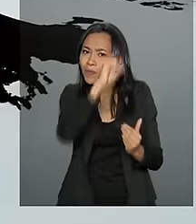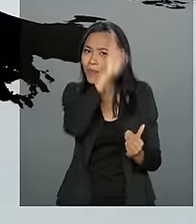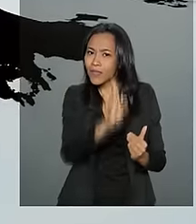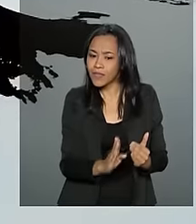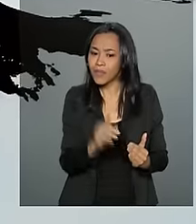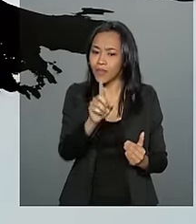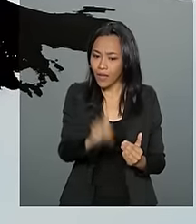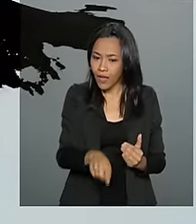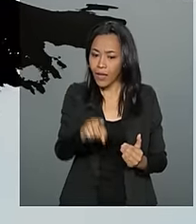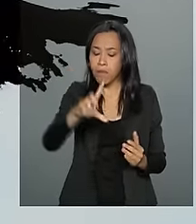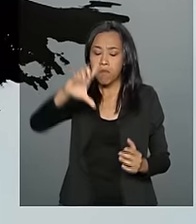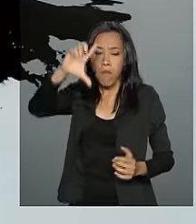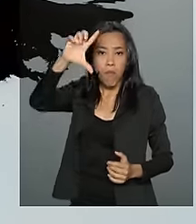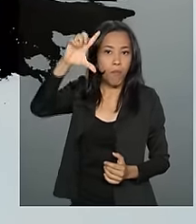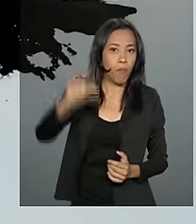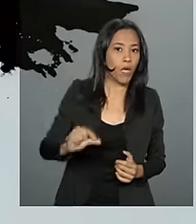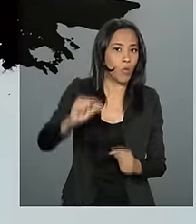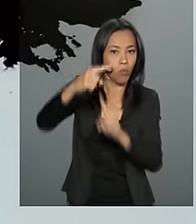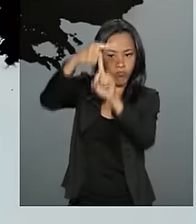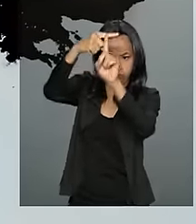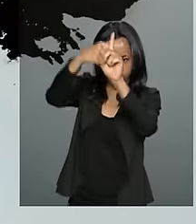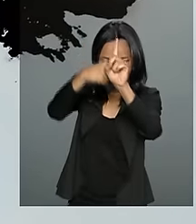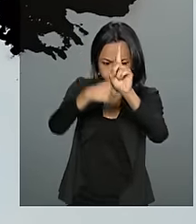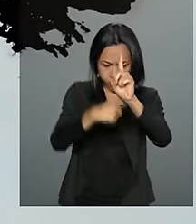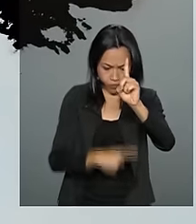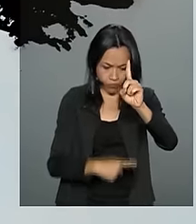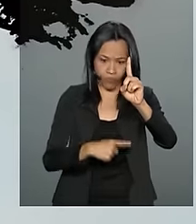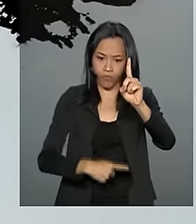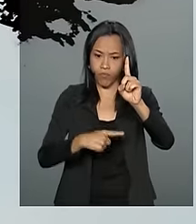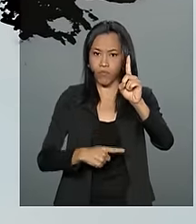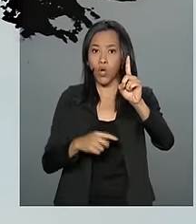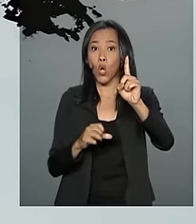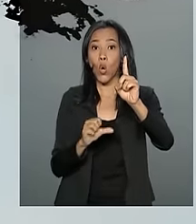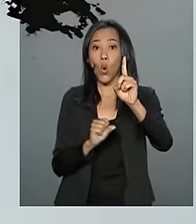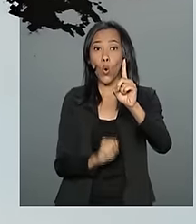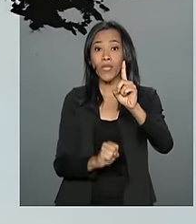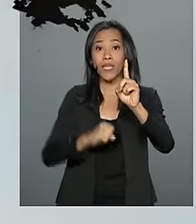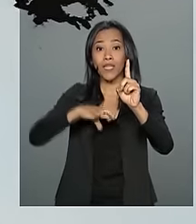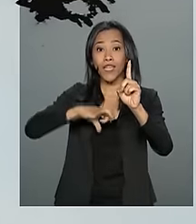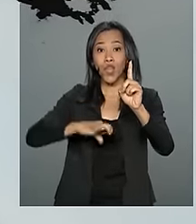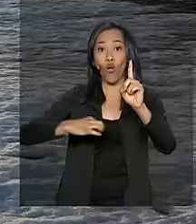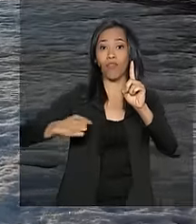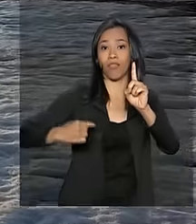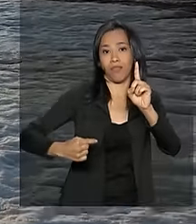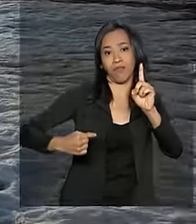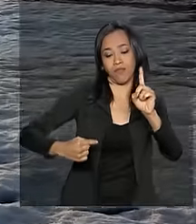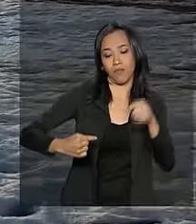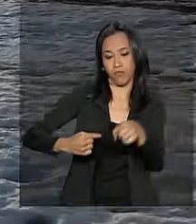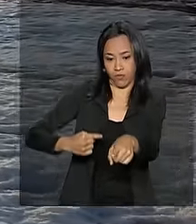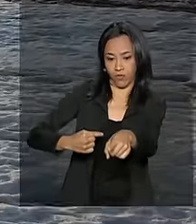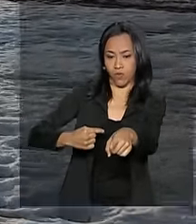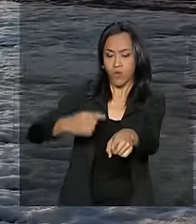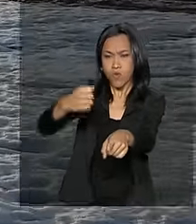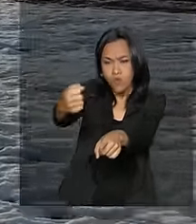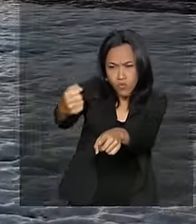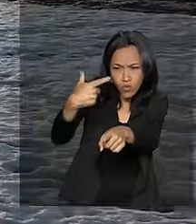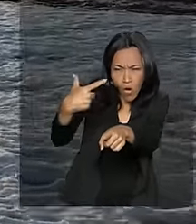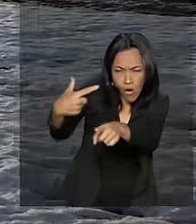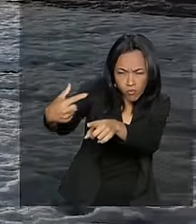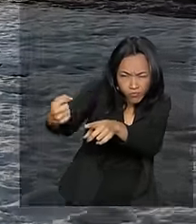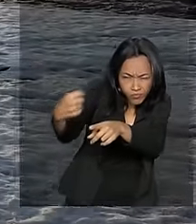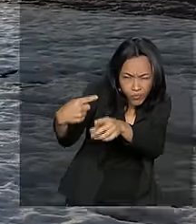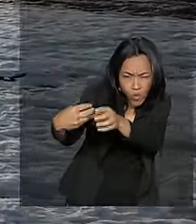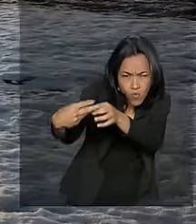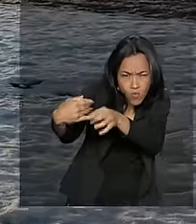a temperatura mais baixa já registrada no planeta, 89 graus negativos. Local em que a luz do sol às vezes